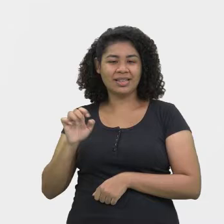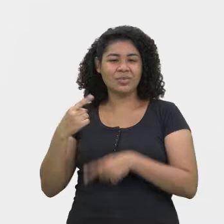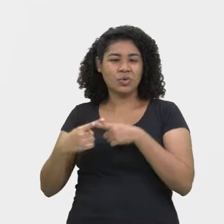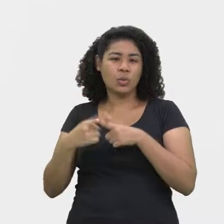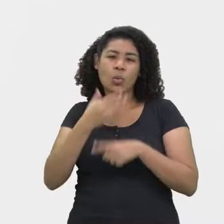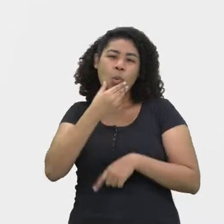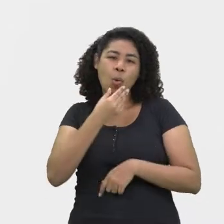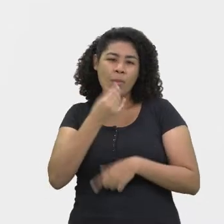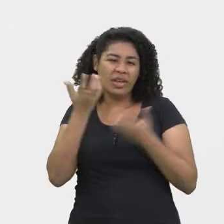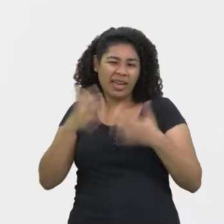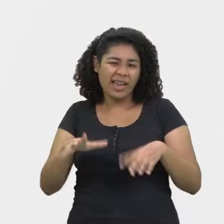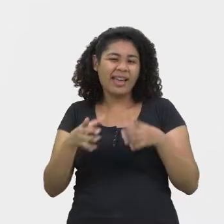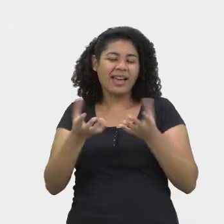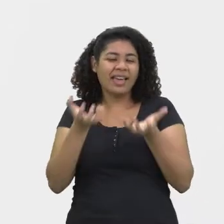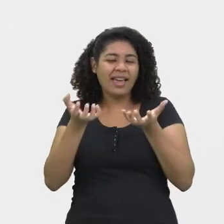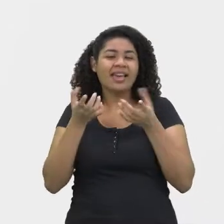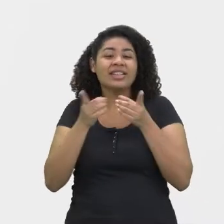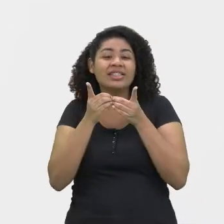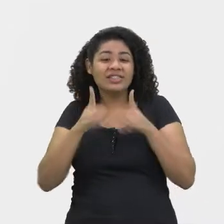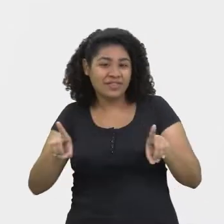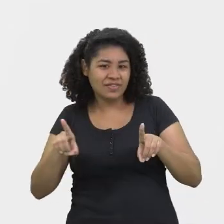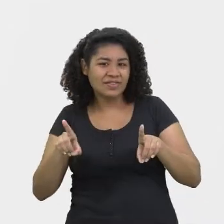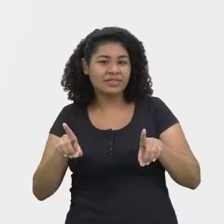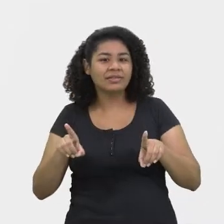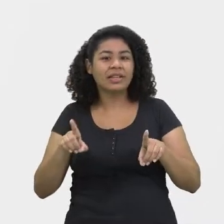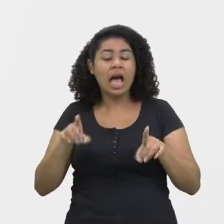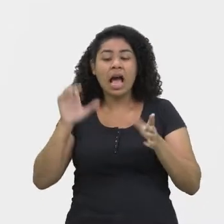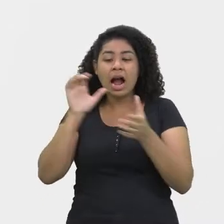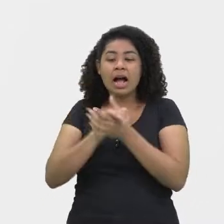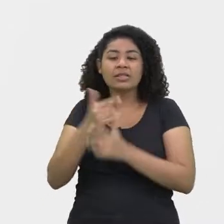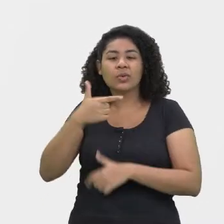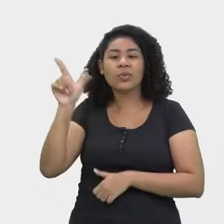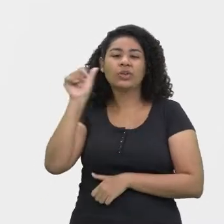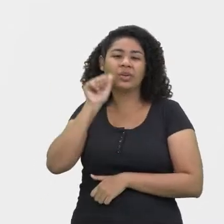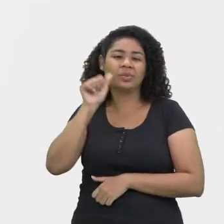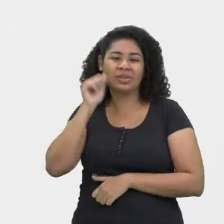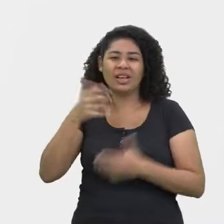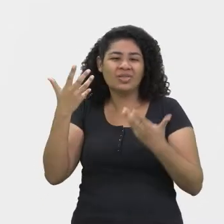exemplo, o divórcio, o casamento com Ana Bolena, que ele queria se distanciar desse